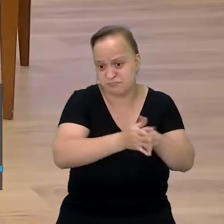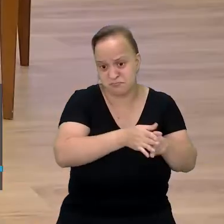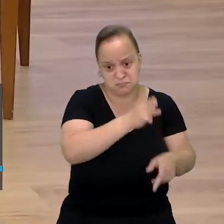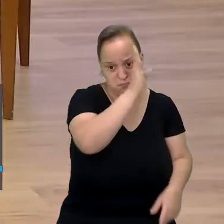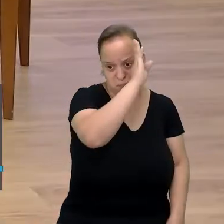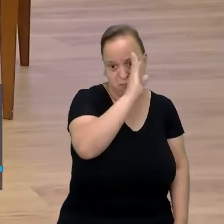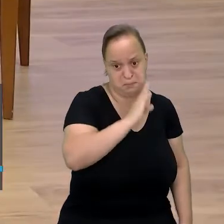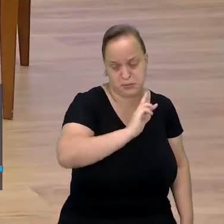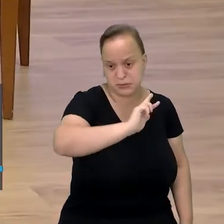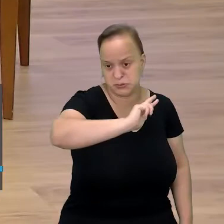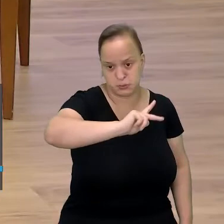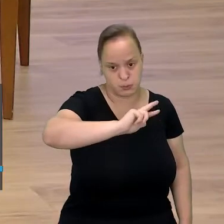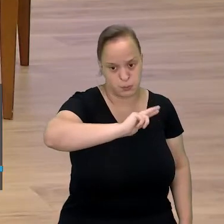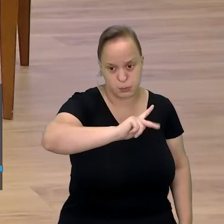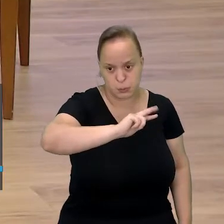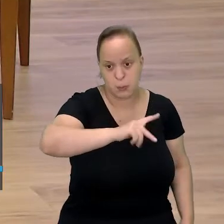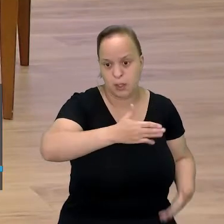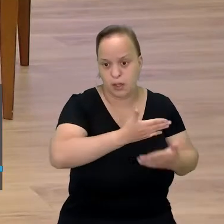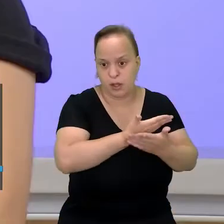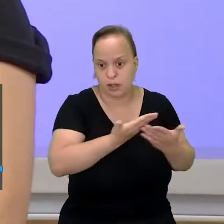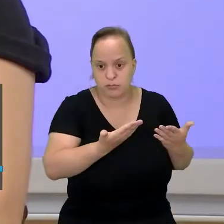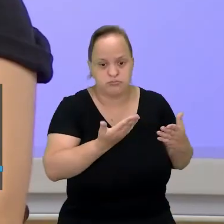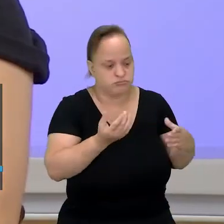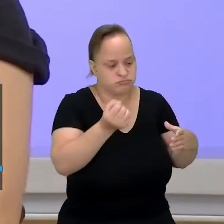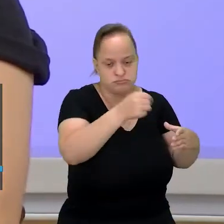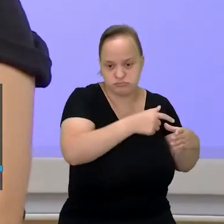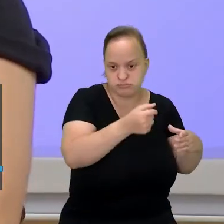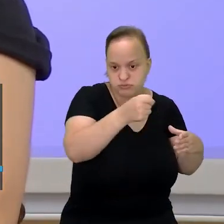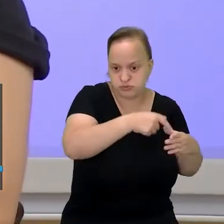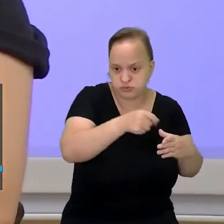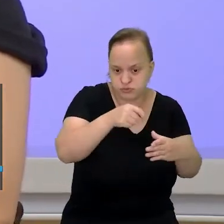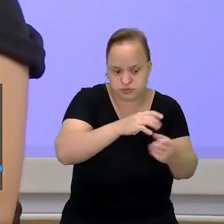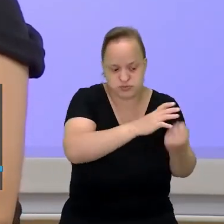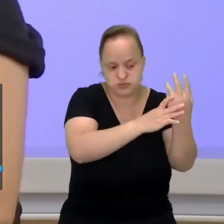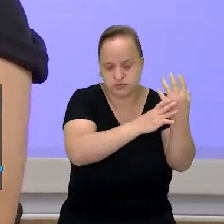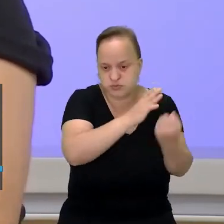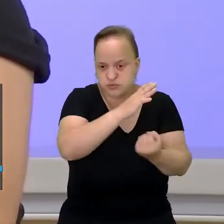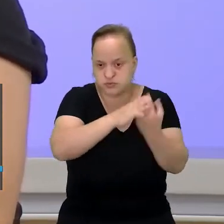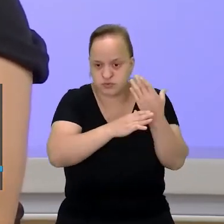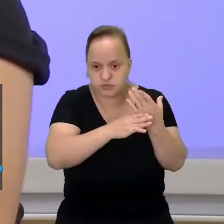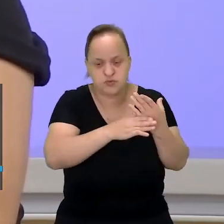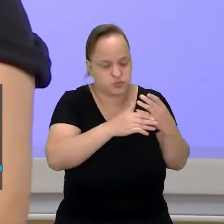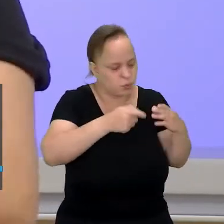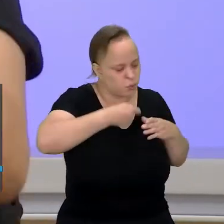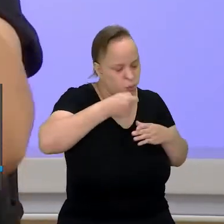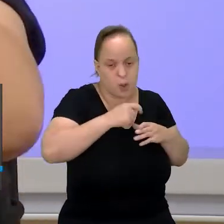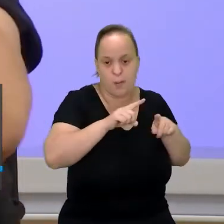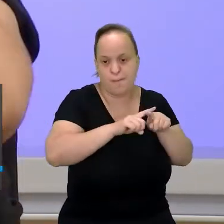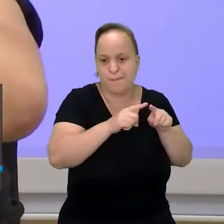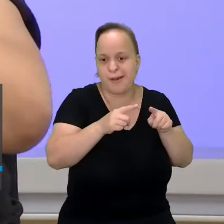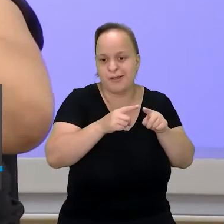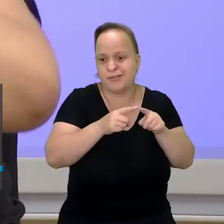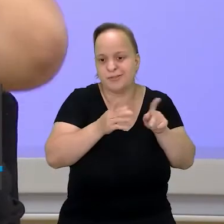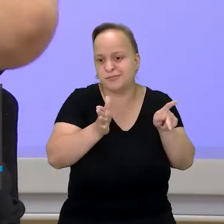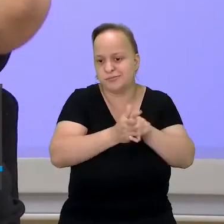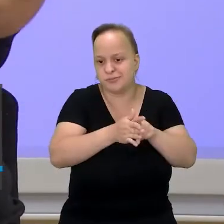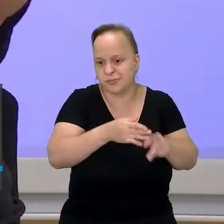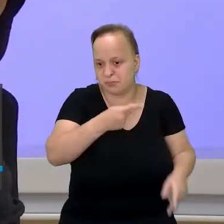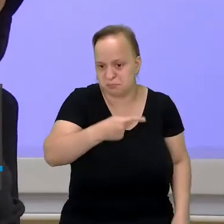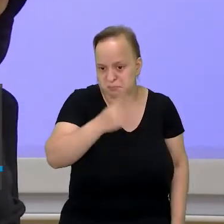gente planta aqui, a gente consome no nosso dia a dia, mas não são originalmente